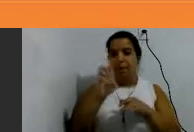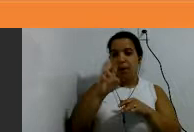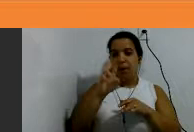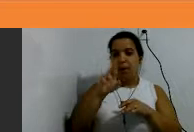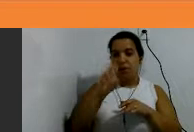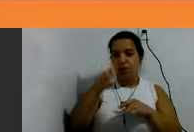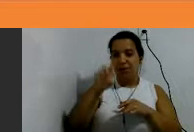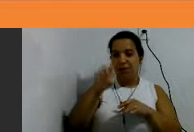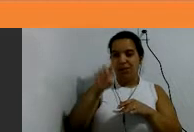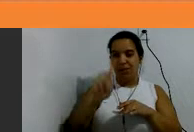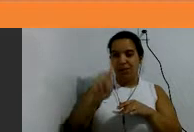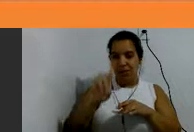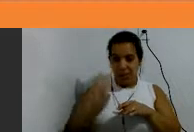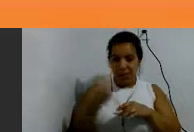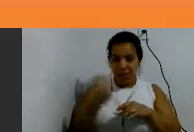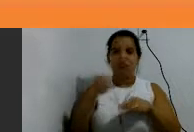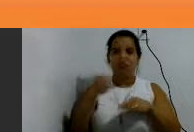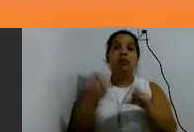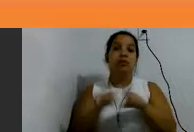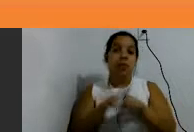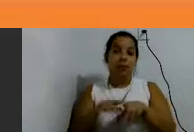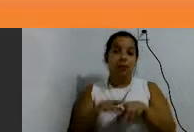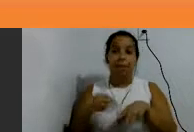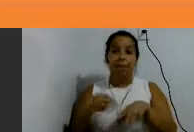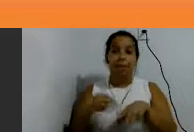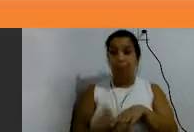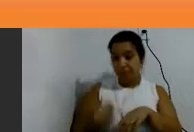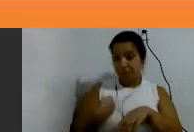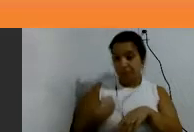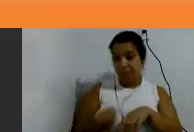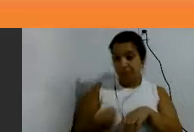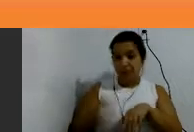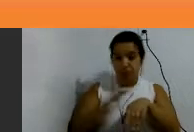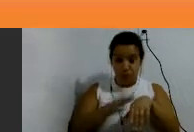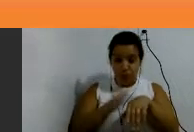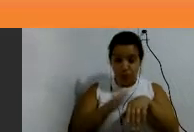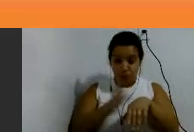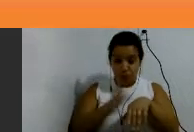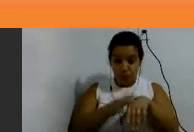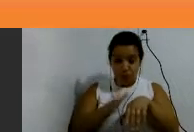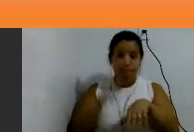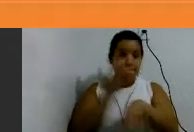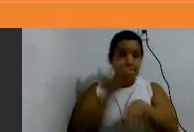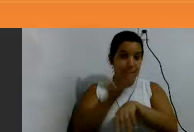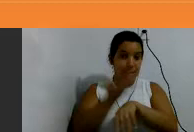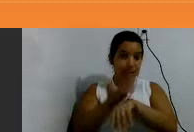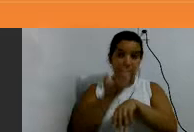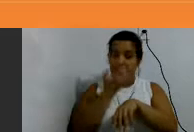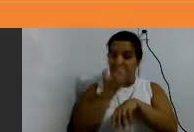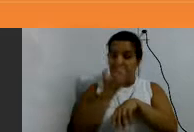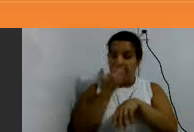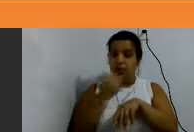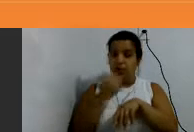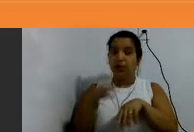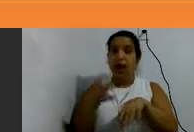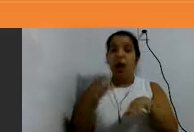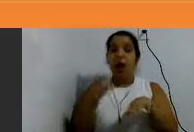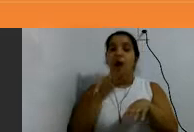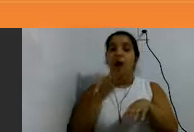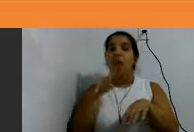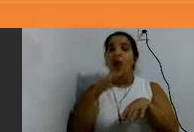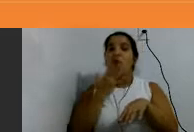um cromógeno, e onde a gente tiver a presença de leishmania, aquele material vai ficar amarronzado. Então a gente